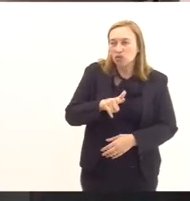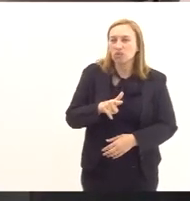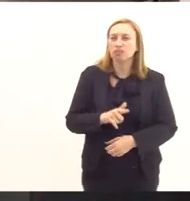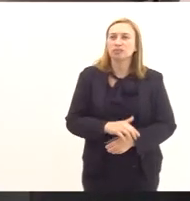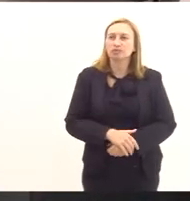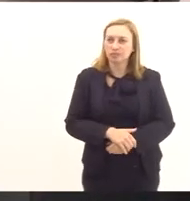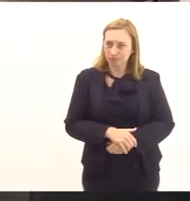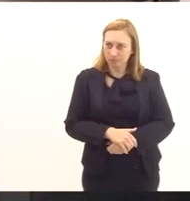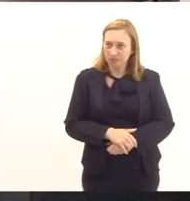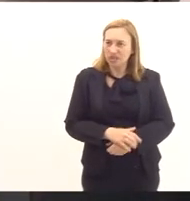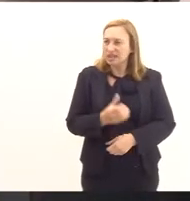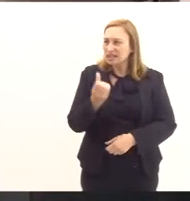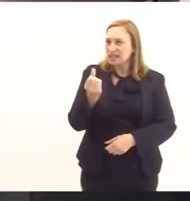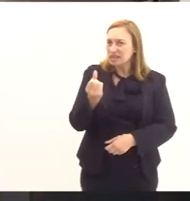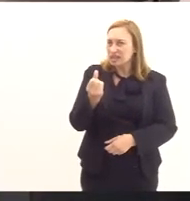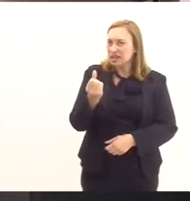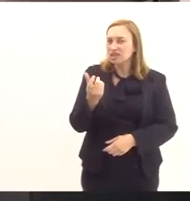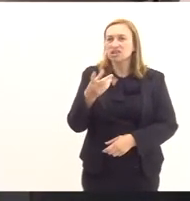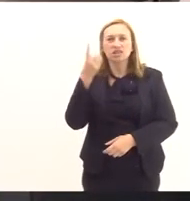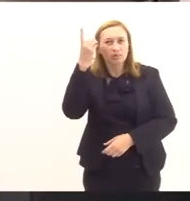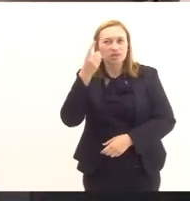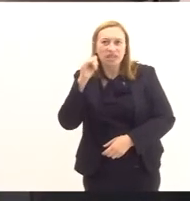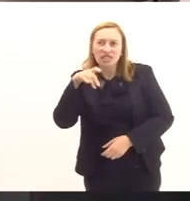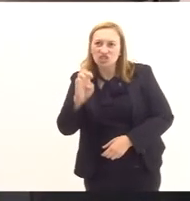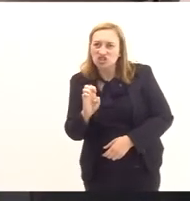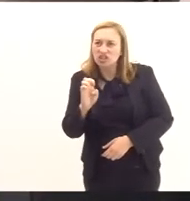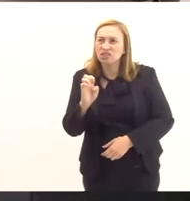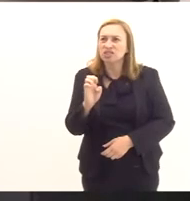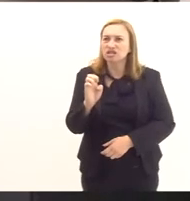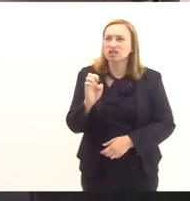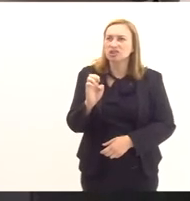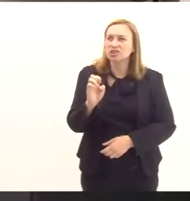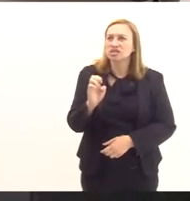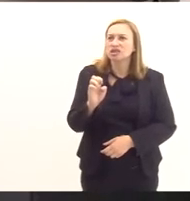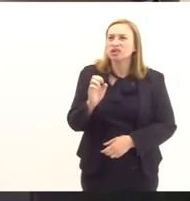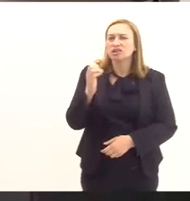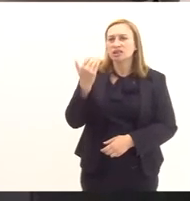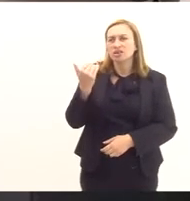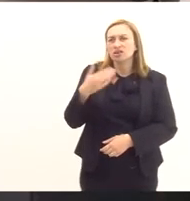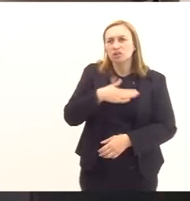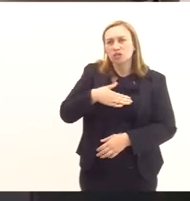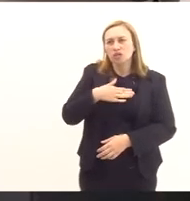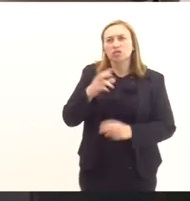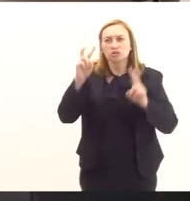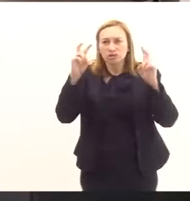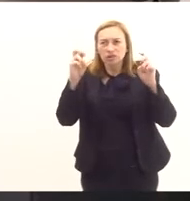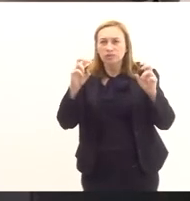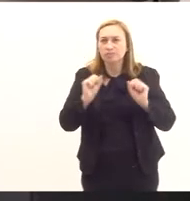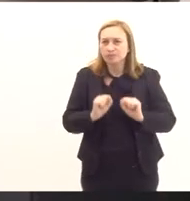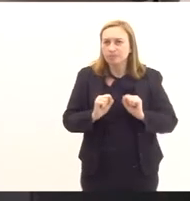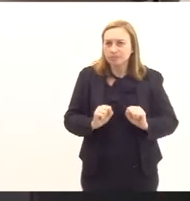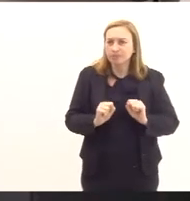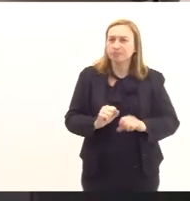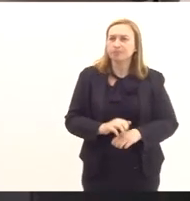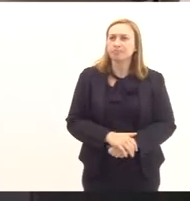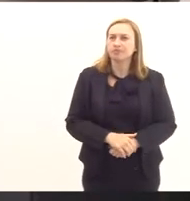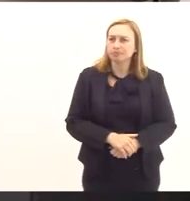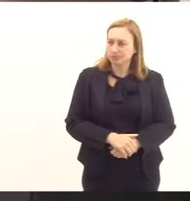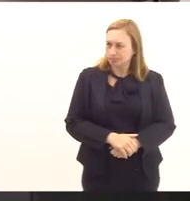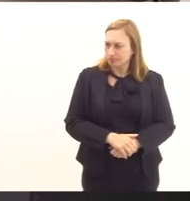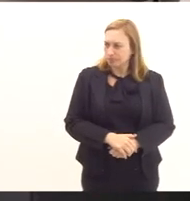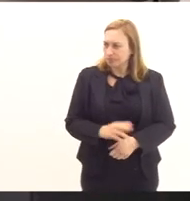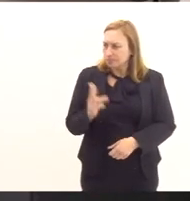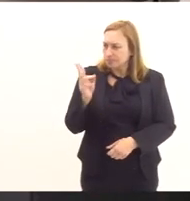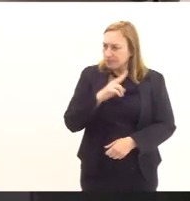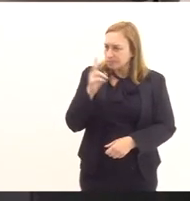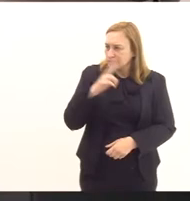a seis mãos de Tatiane Freitas também eu sei que é entusiasta do tema para que a gente possa fazer algo de caráter